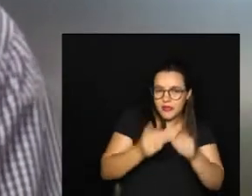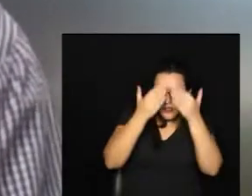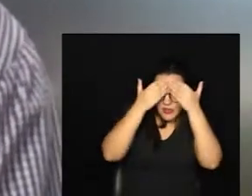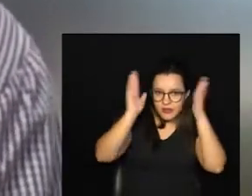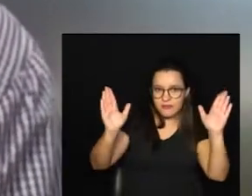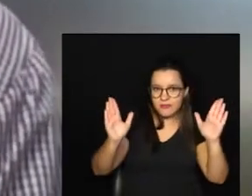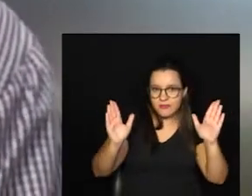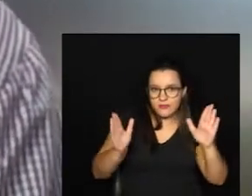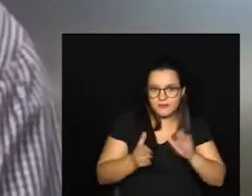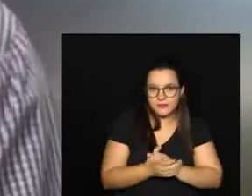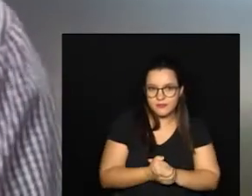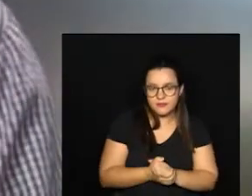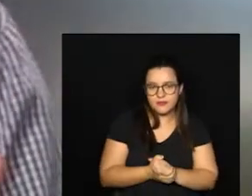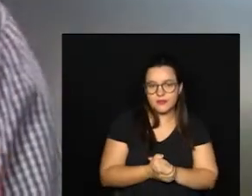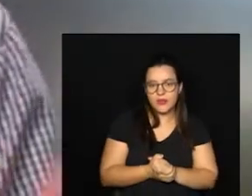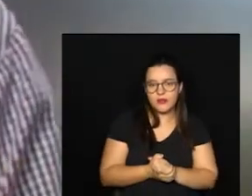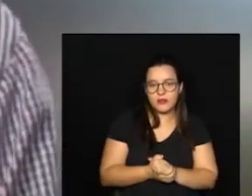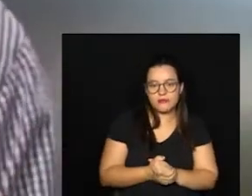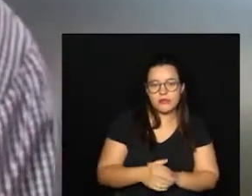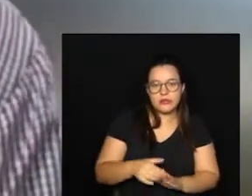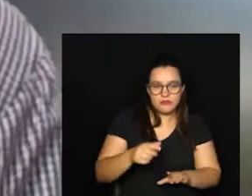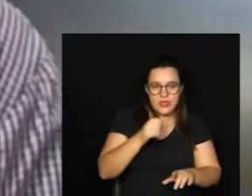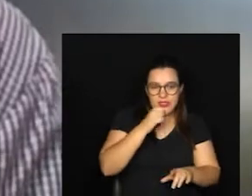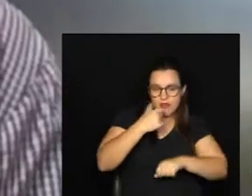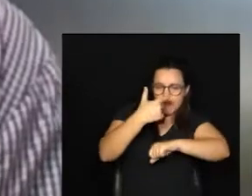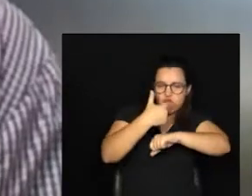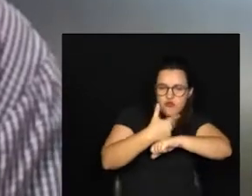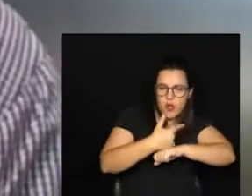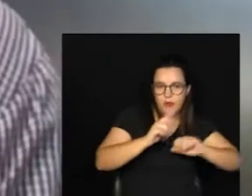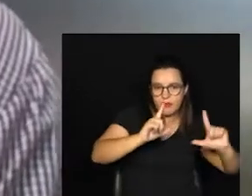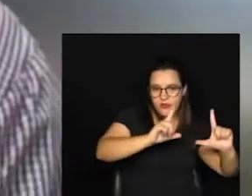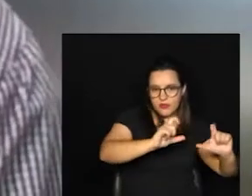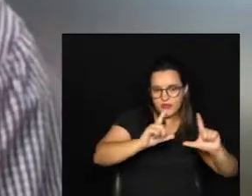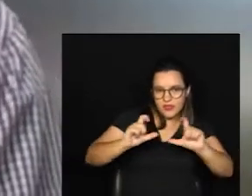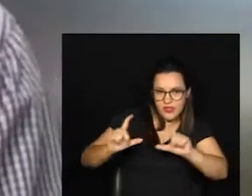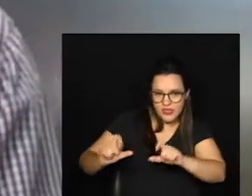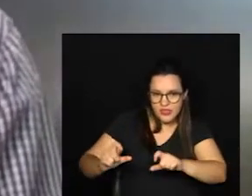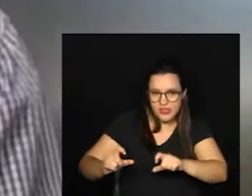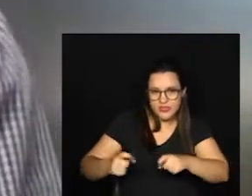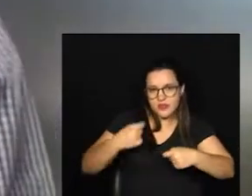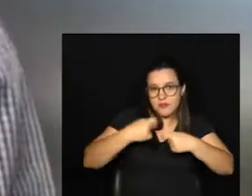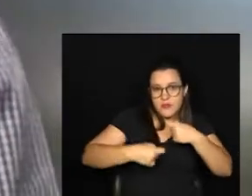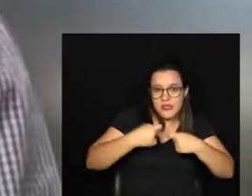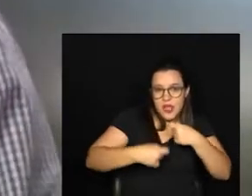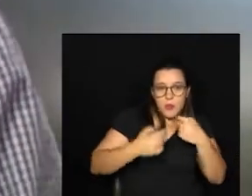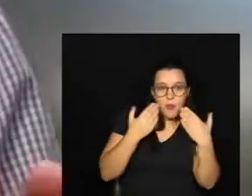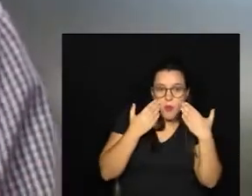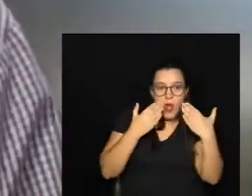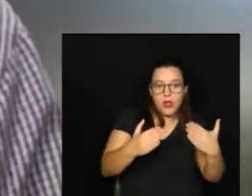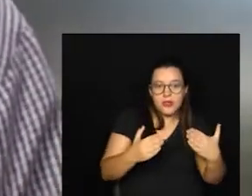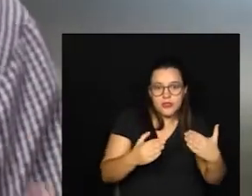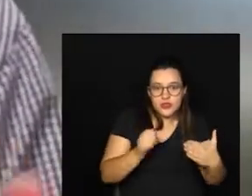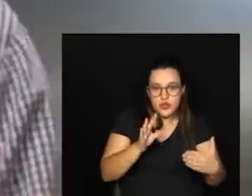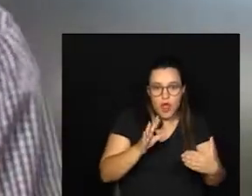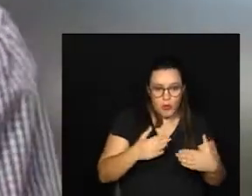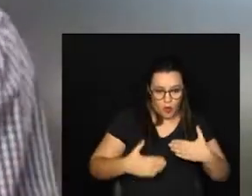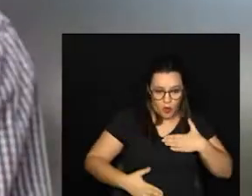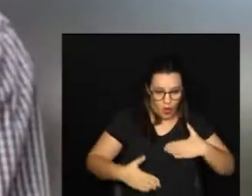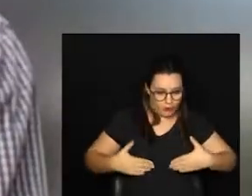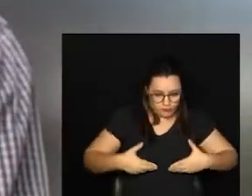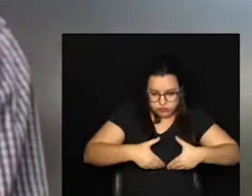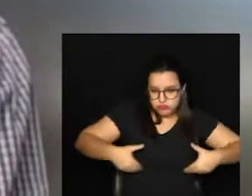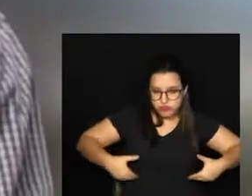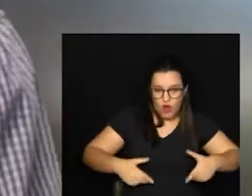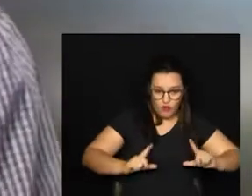a cena está divulgando qualquer ato de sexo explícito, basta uma nudez sem